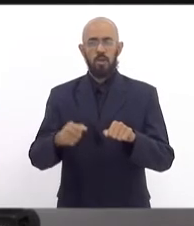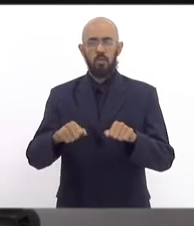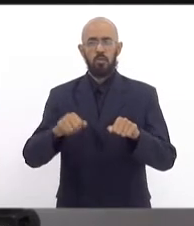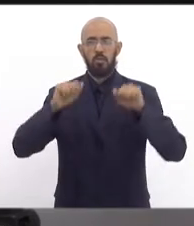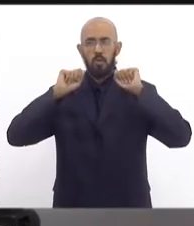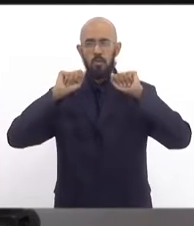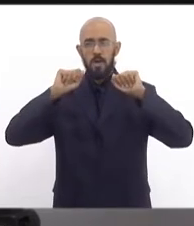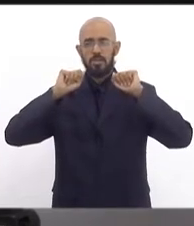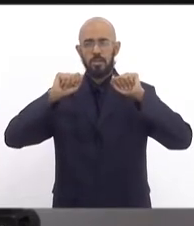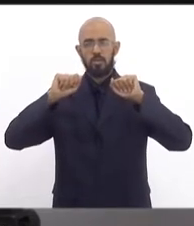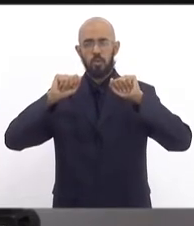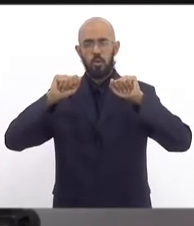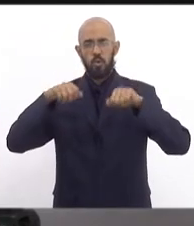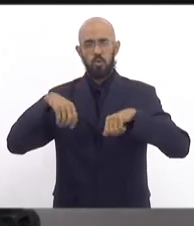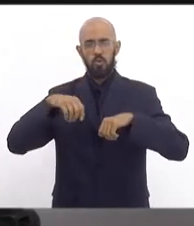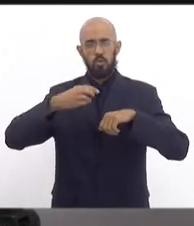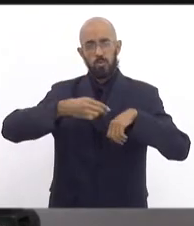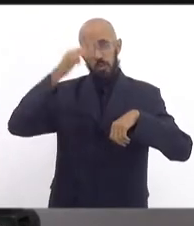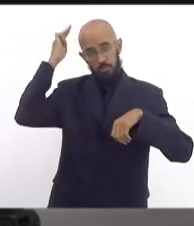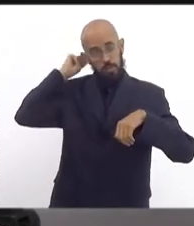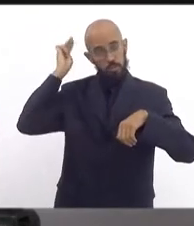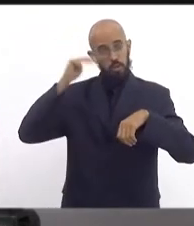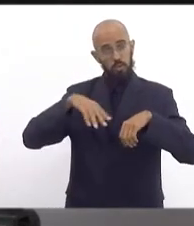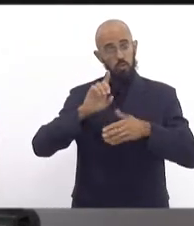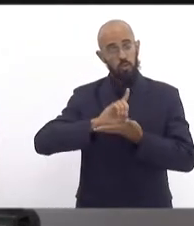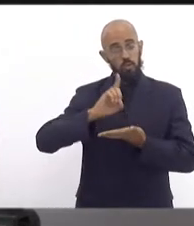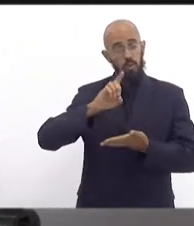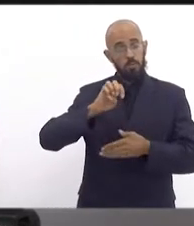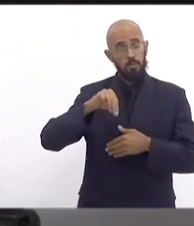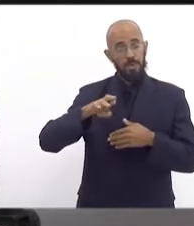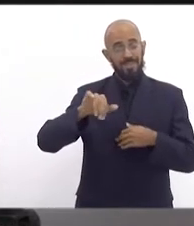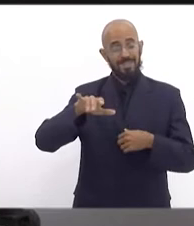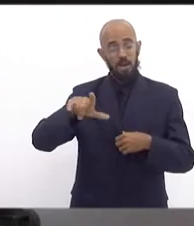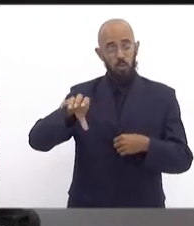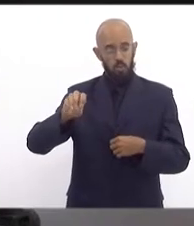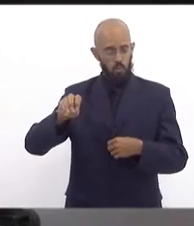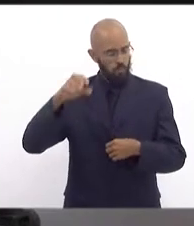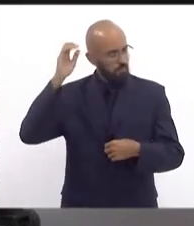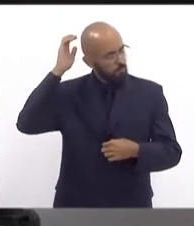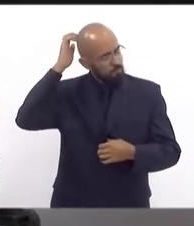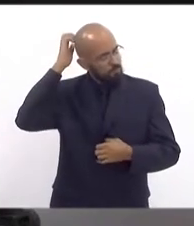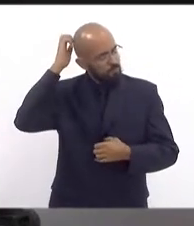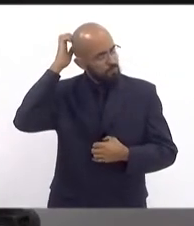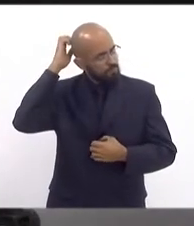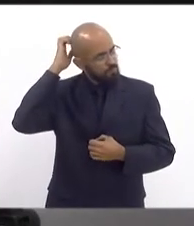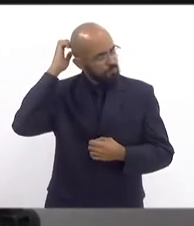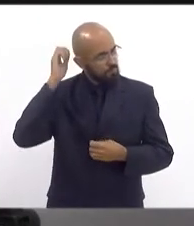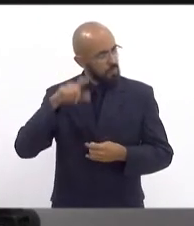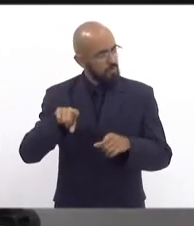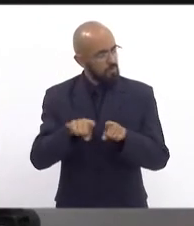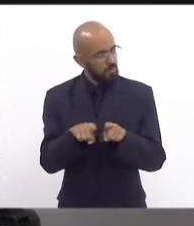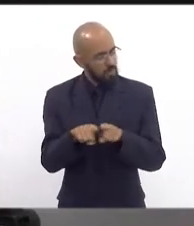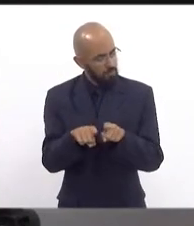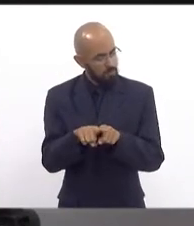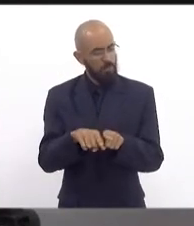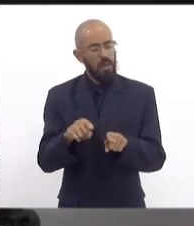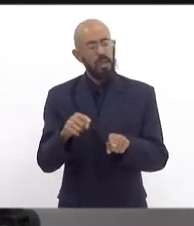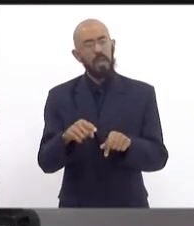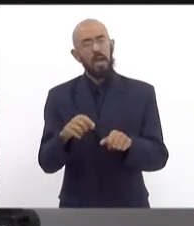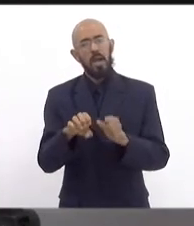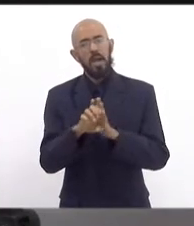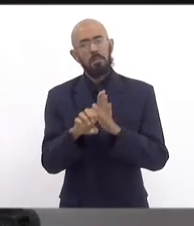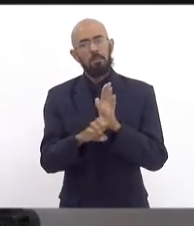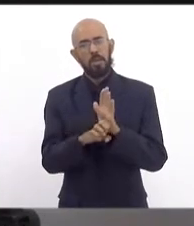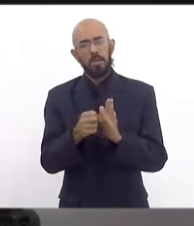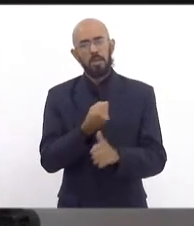Doutor Marcelo é bom e a emenda número um também que tem do André foi praticamente